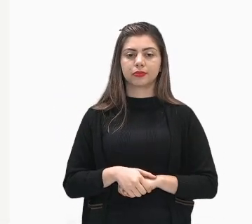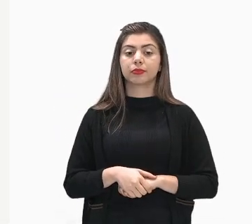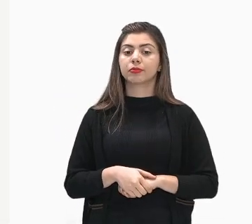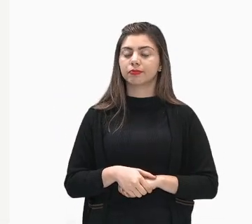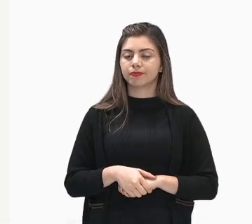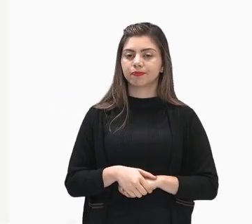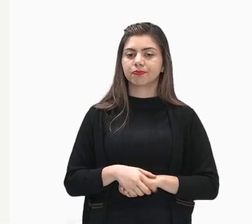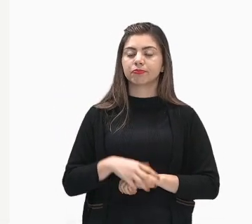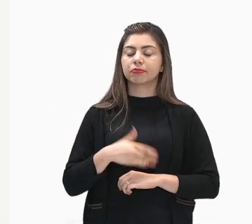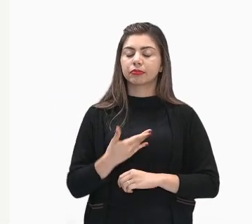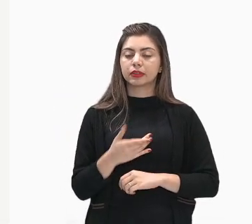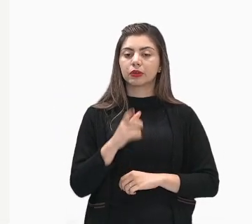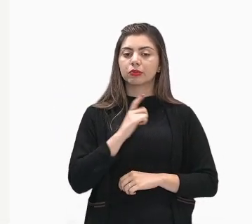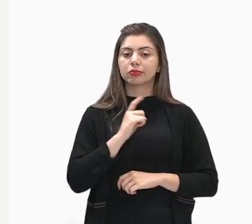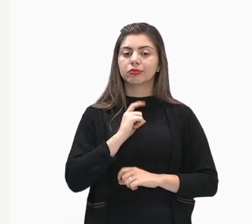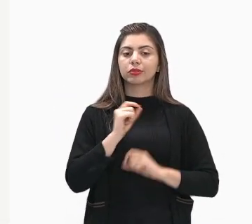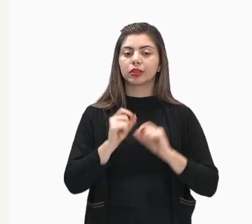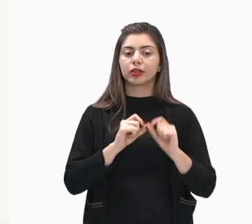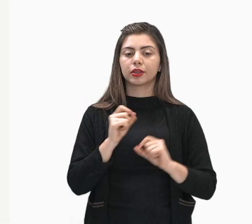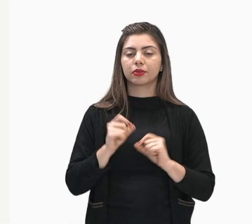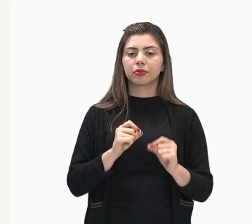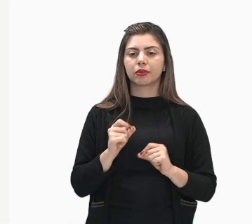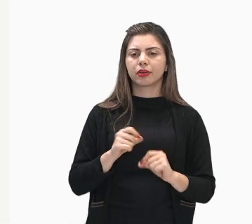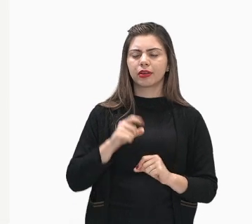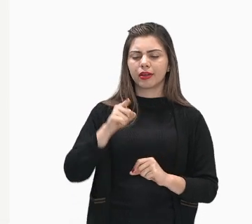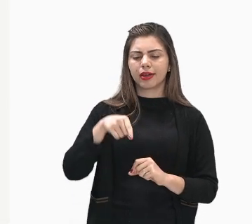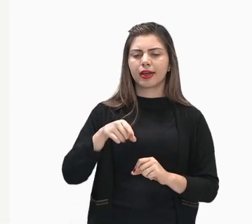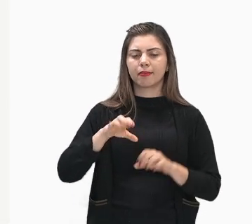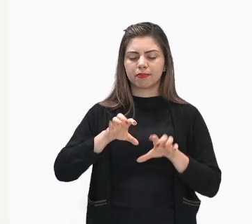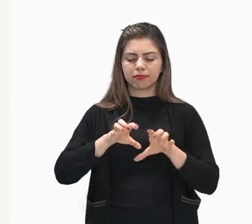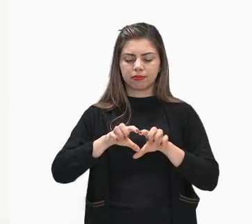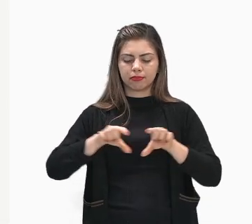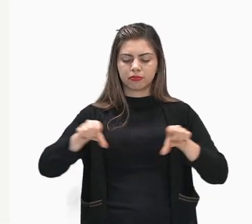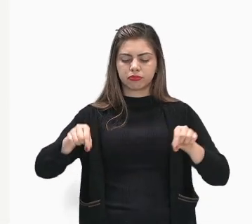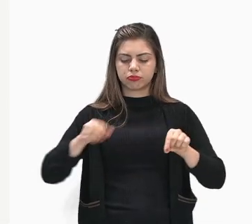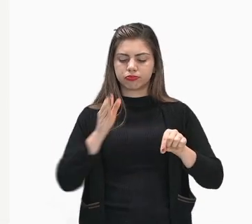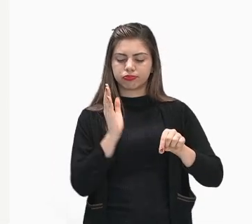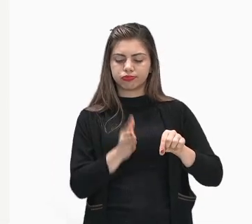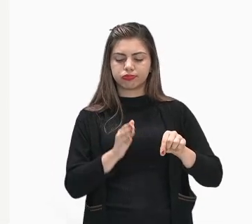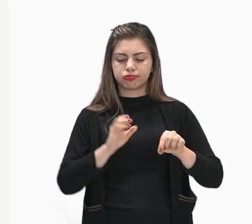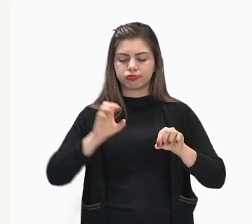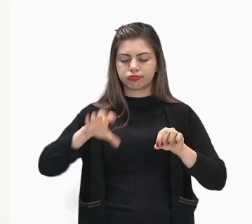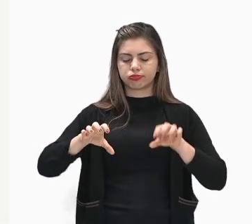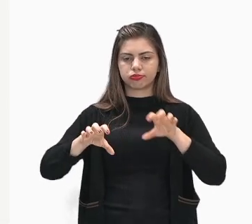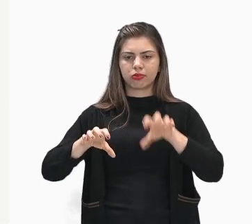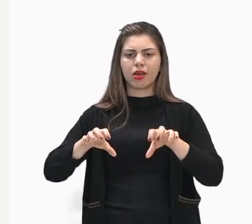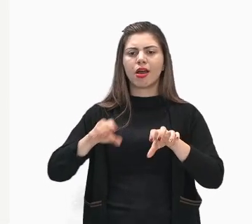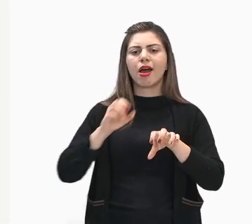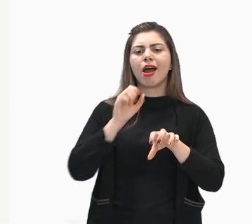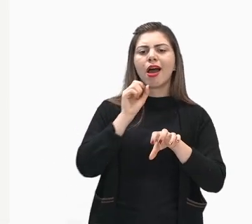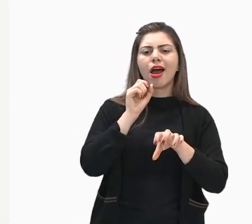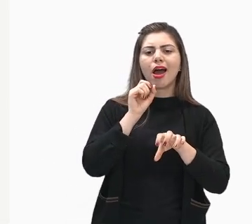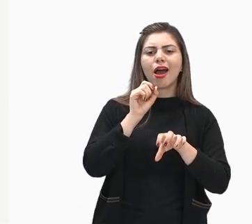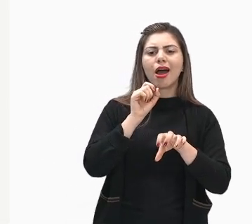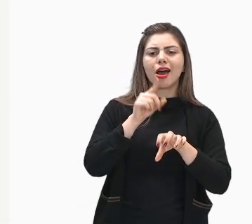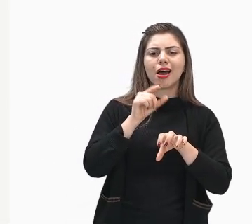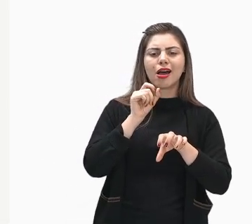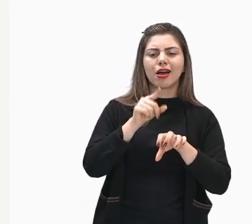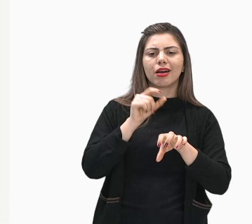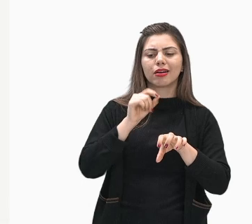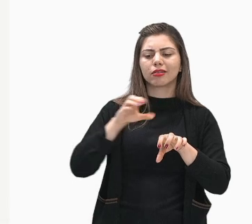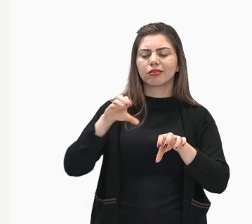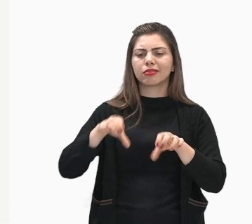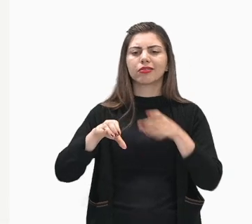aí um paralelepípedo reto, que ele é separado em duas partes. Veja que tem uma parte azul e uma parte vermelha. E tem